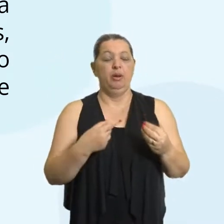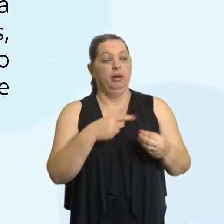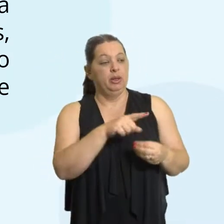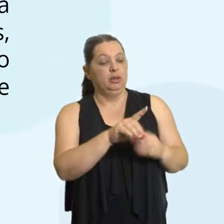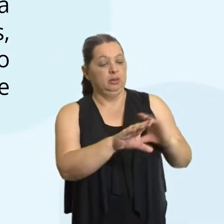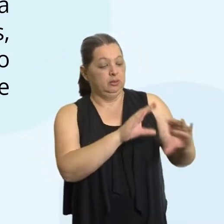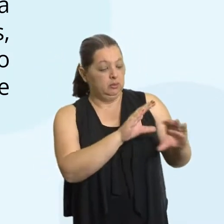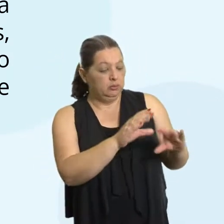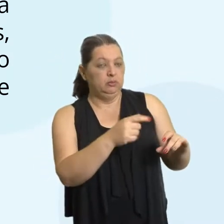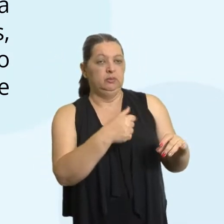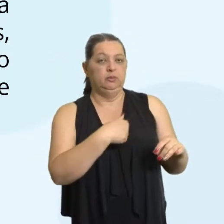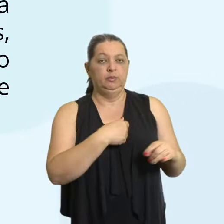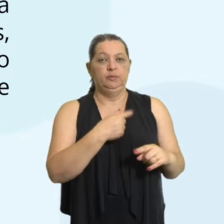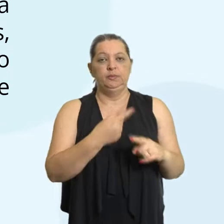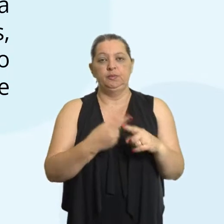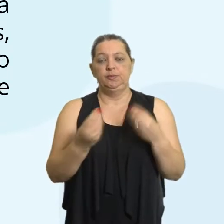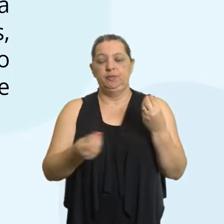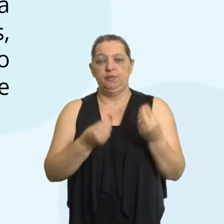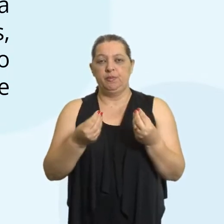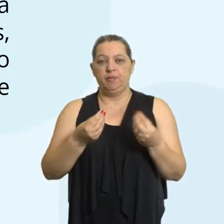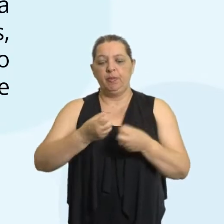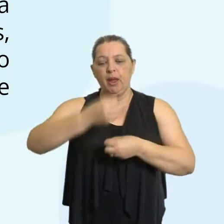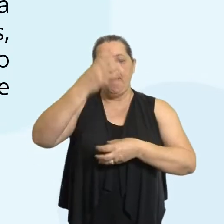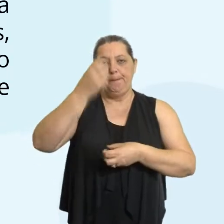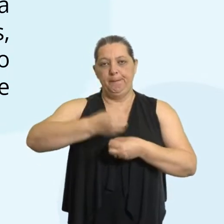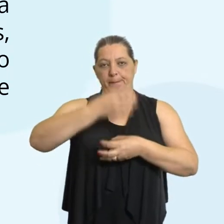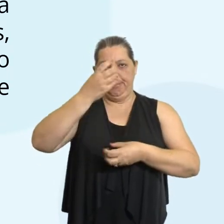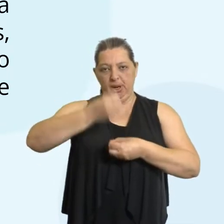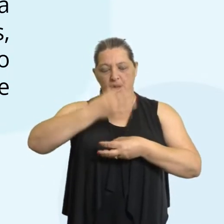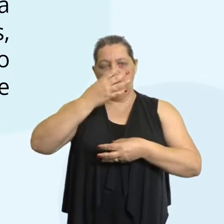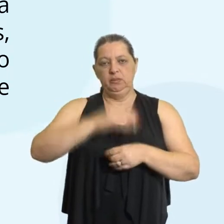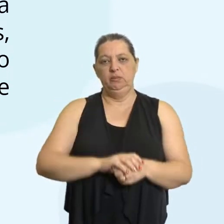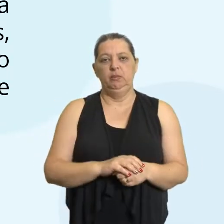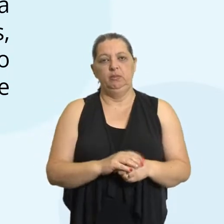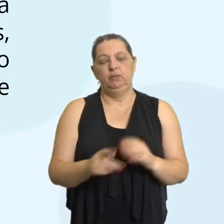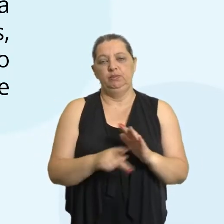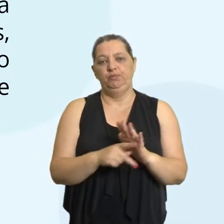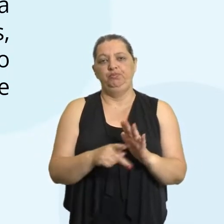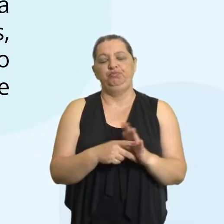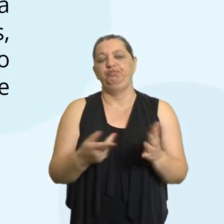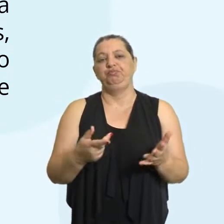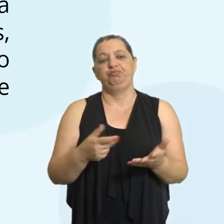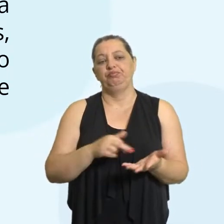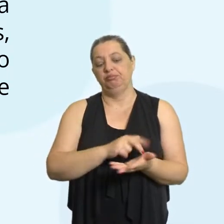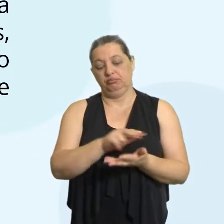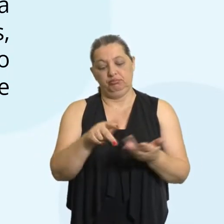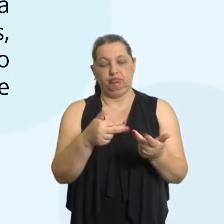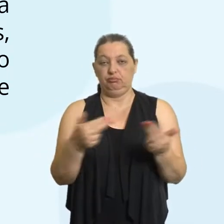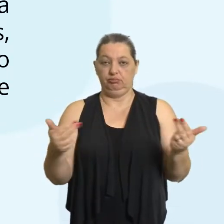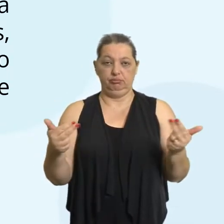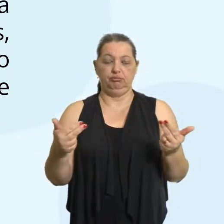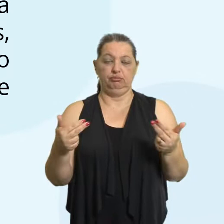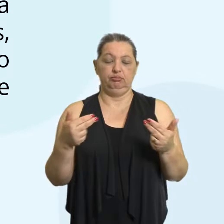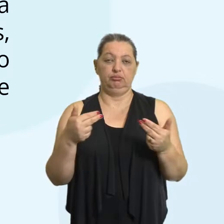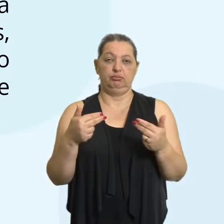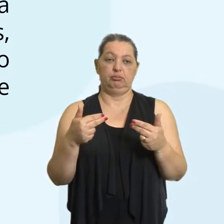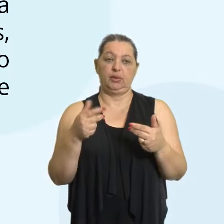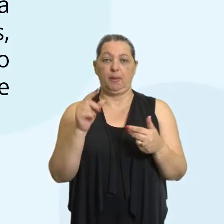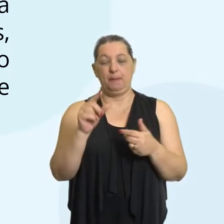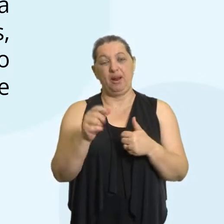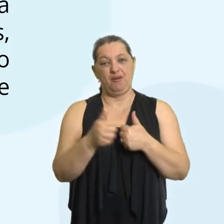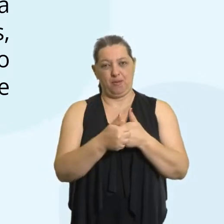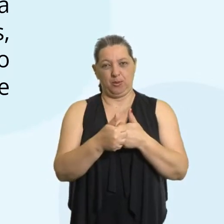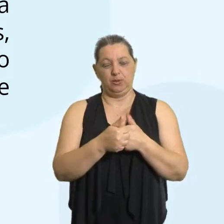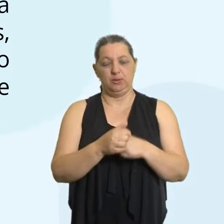como vocês comigo até essa questão toda aí do chat do abono do das abonadas neto' dualib mesmo a palavra próxima